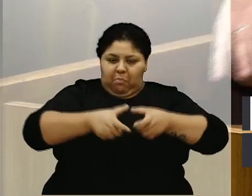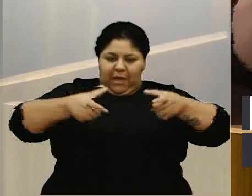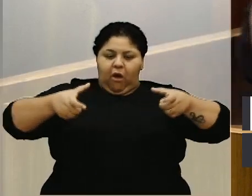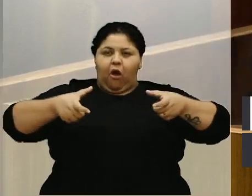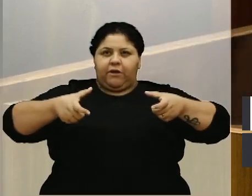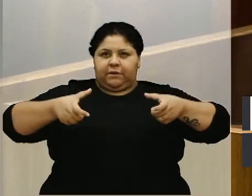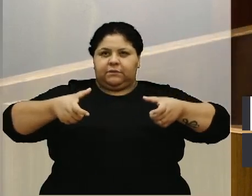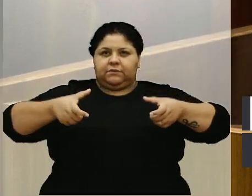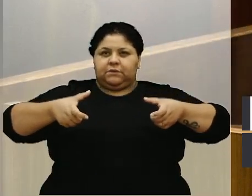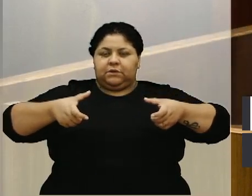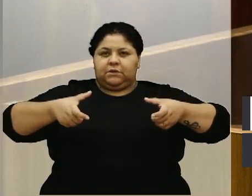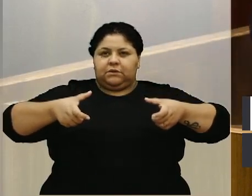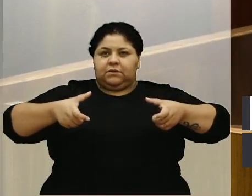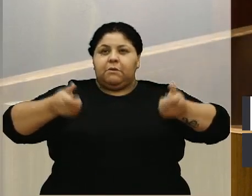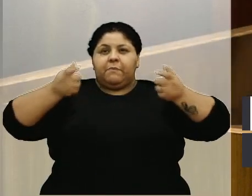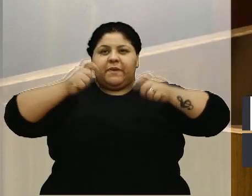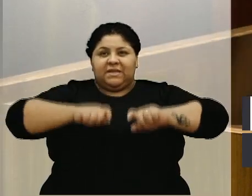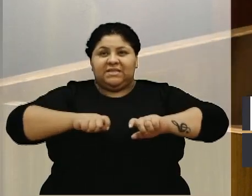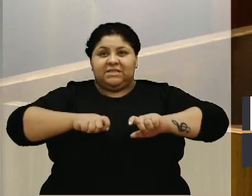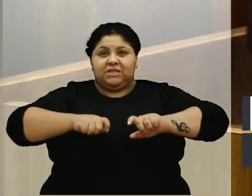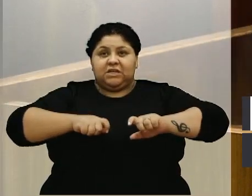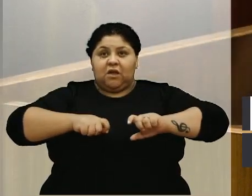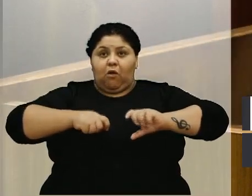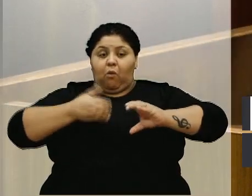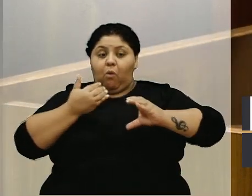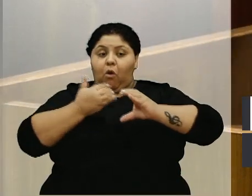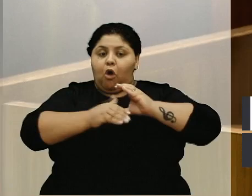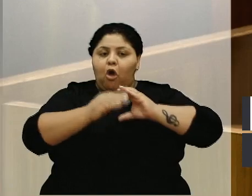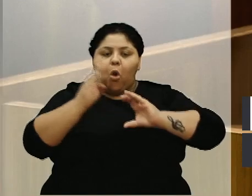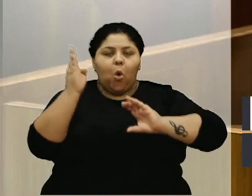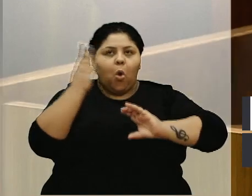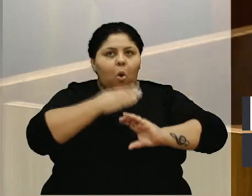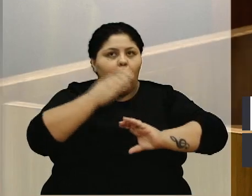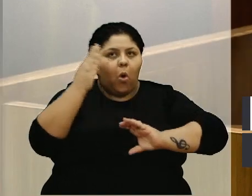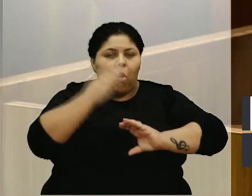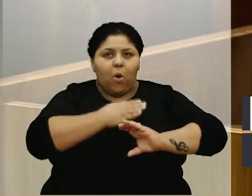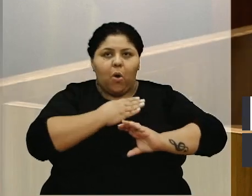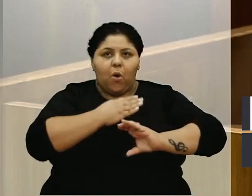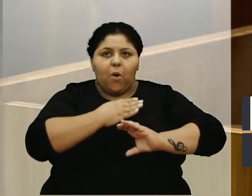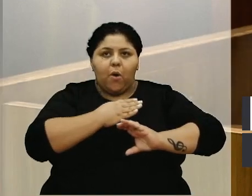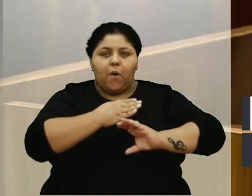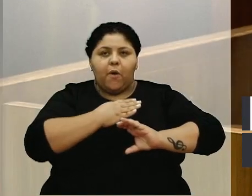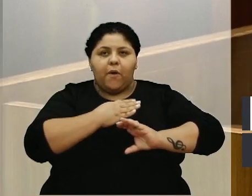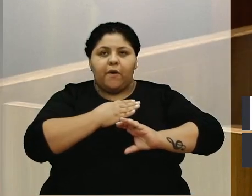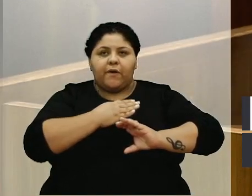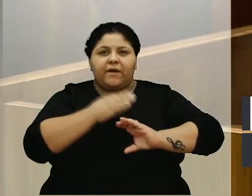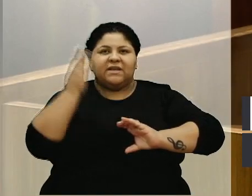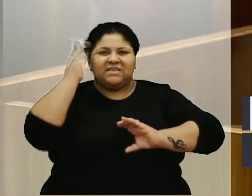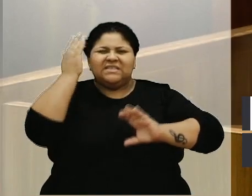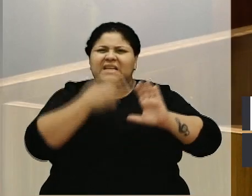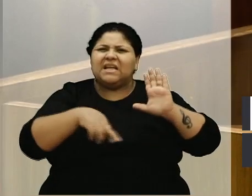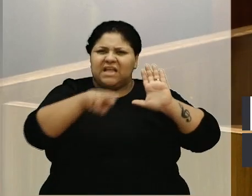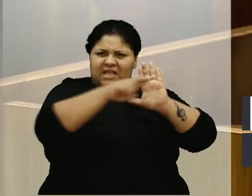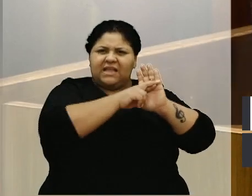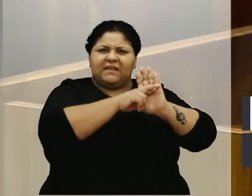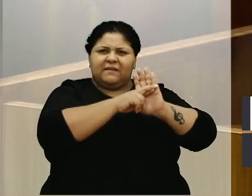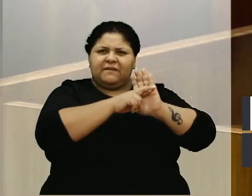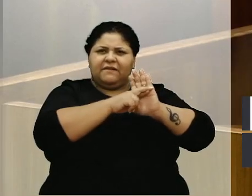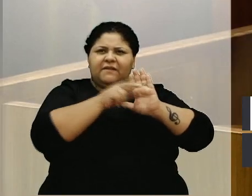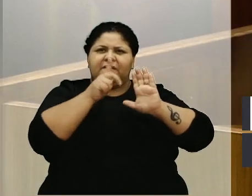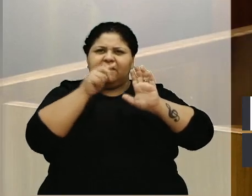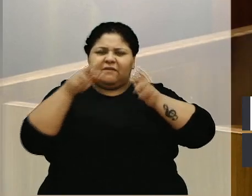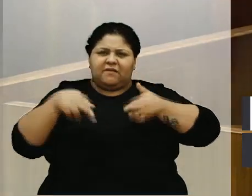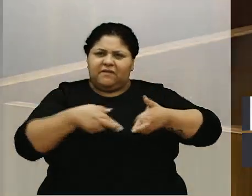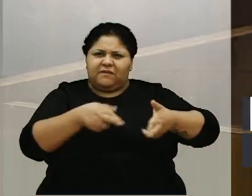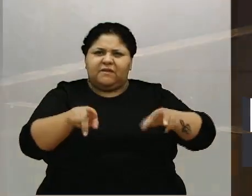grandes, deveriam ser destinadas urgente, posterior, sabe, a recuperação dessas vias. Eu estava lá em